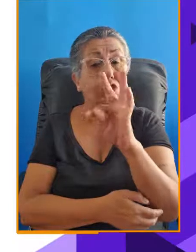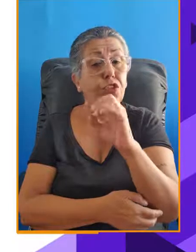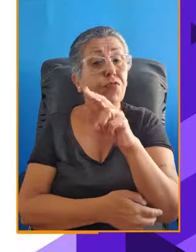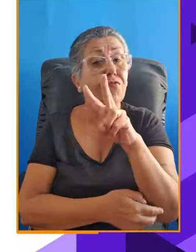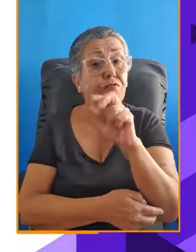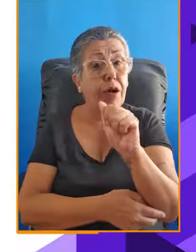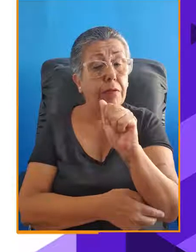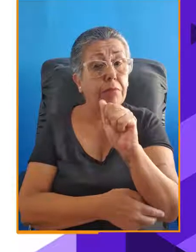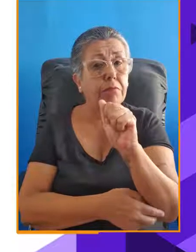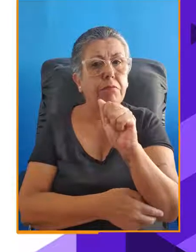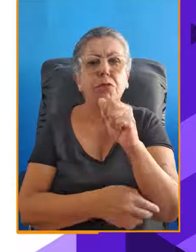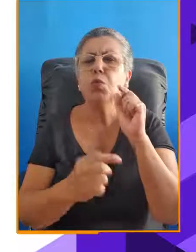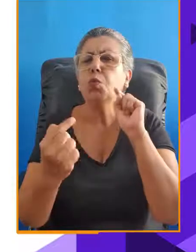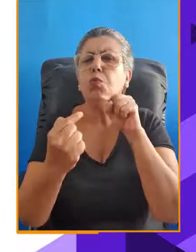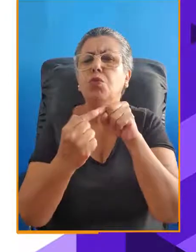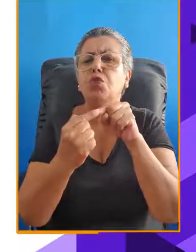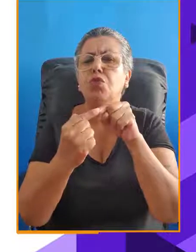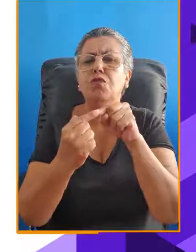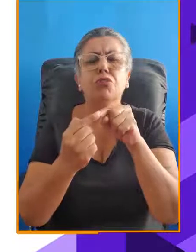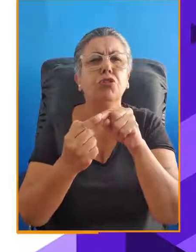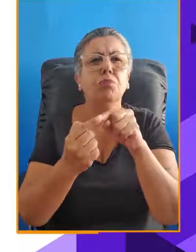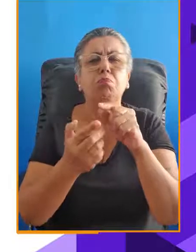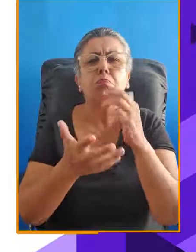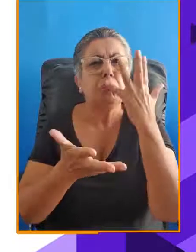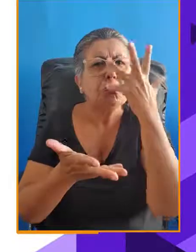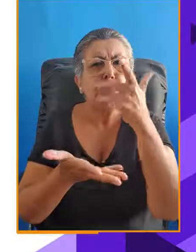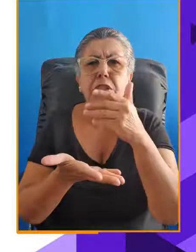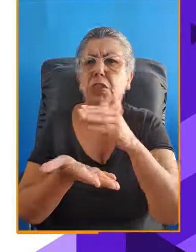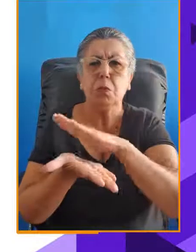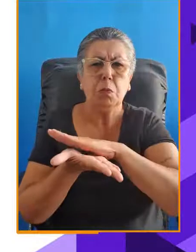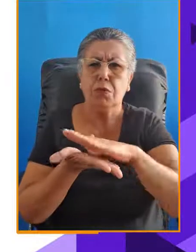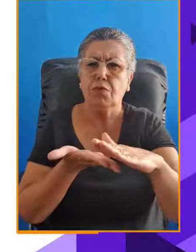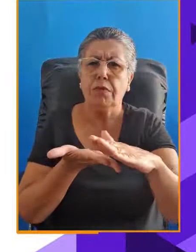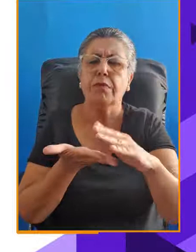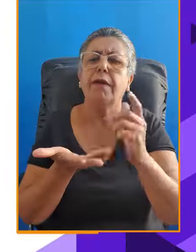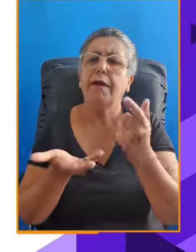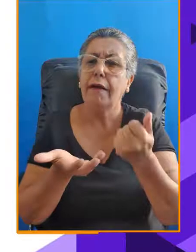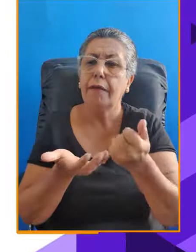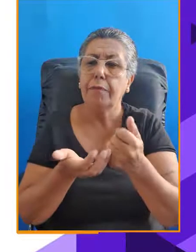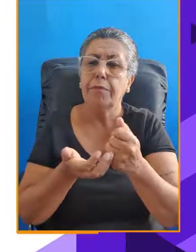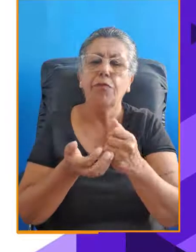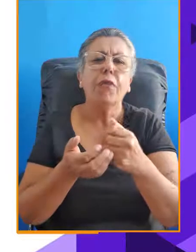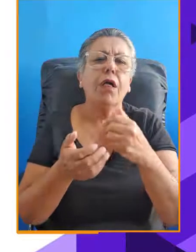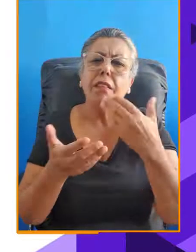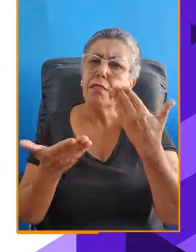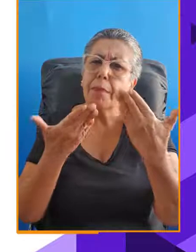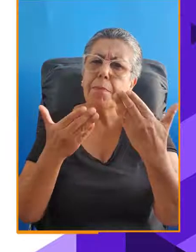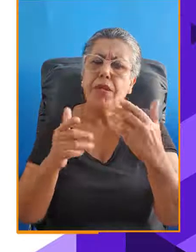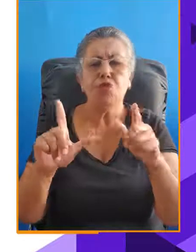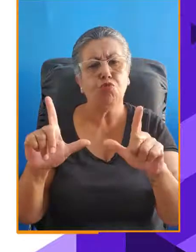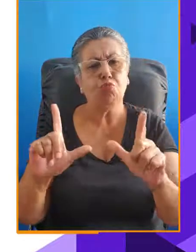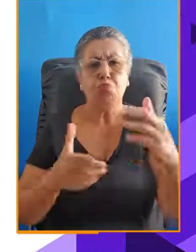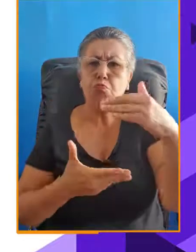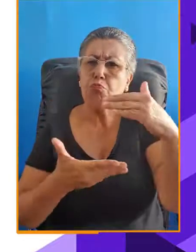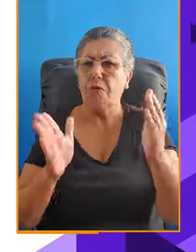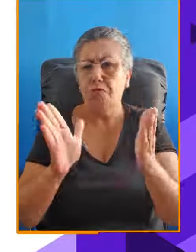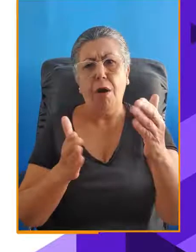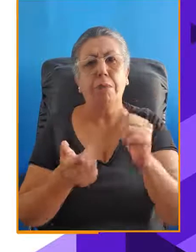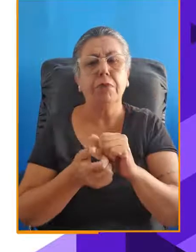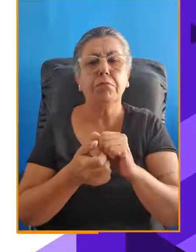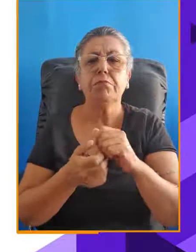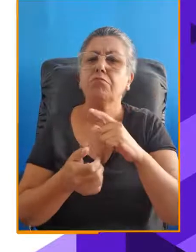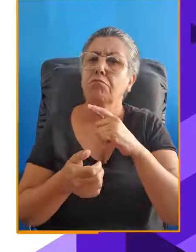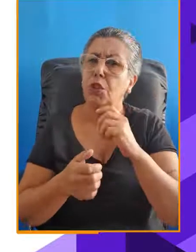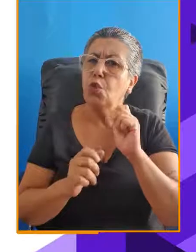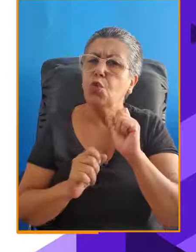esse objetivo de decorar uma superfície, e ela é subordinada ao formato, ou seja, a